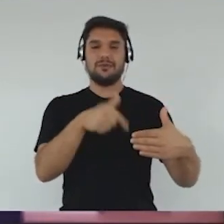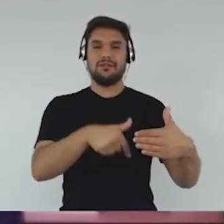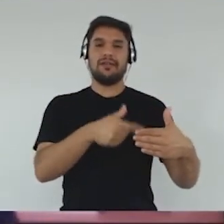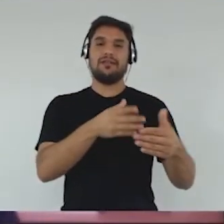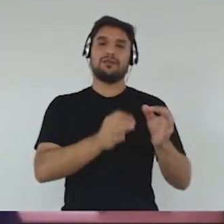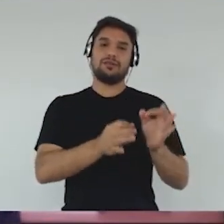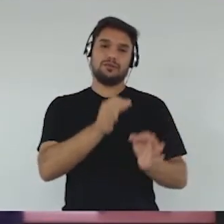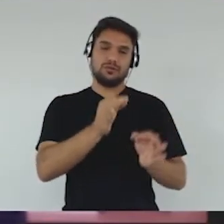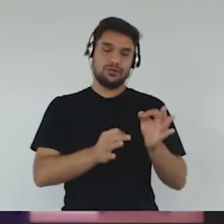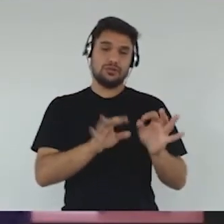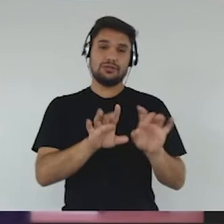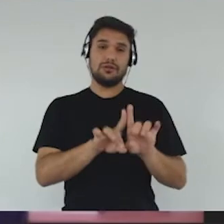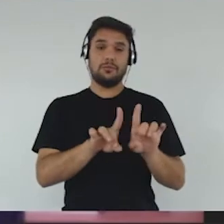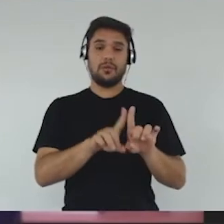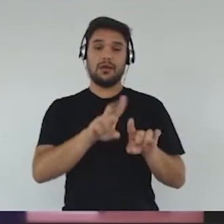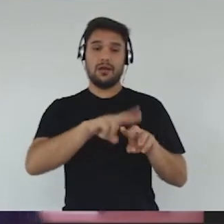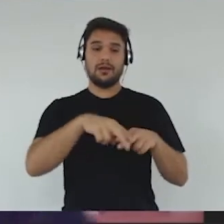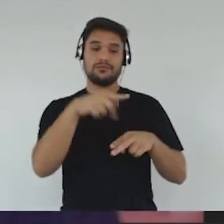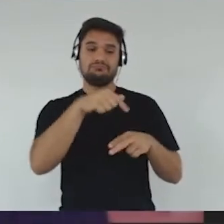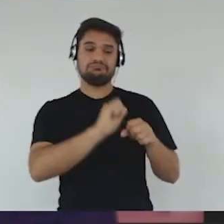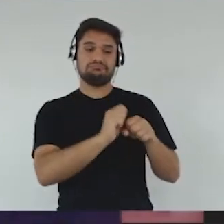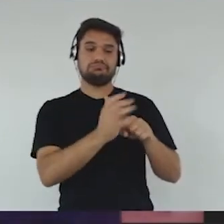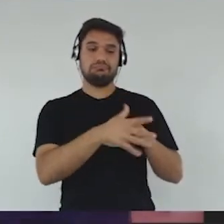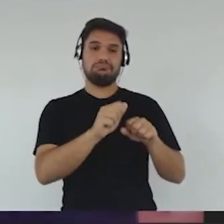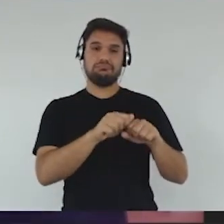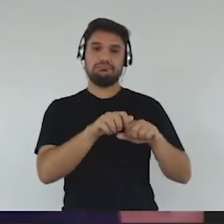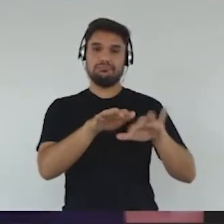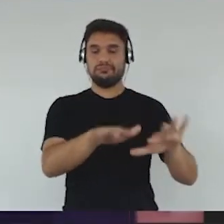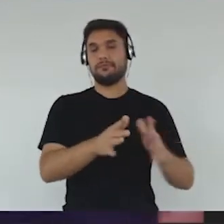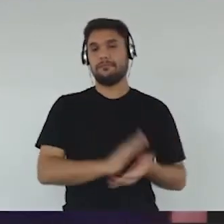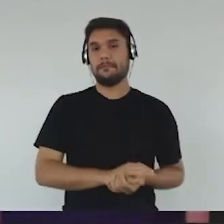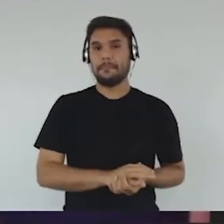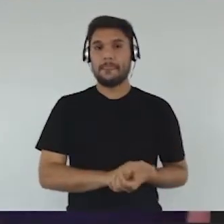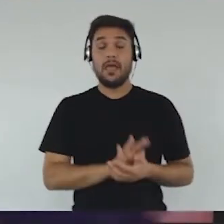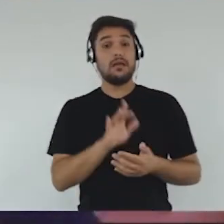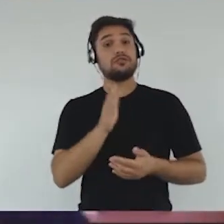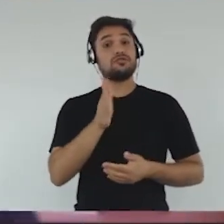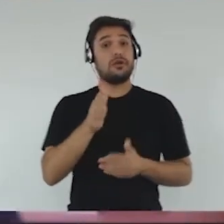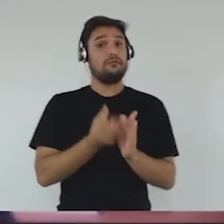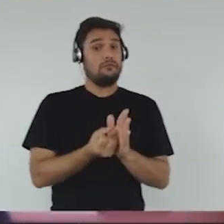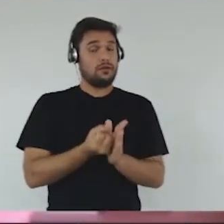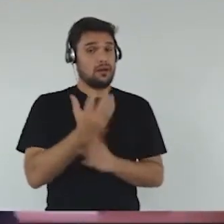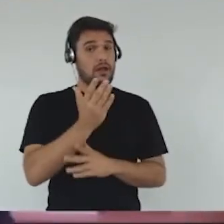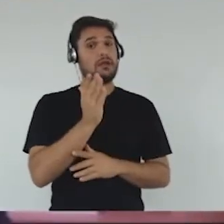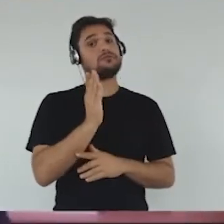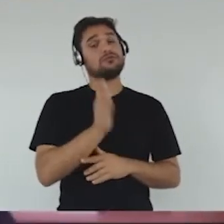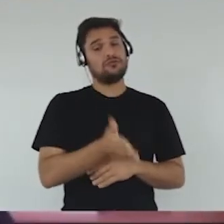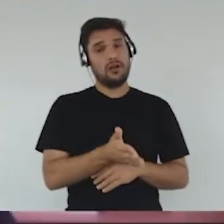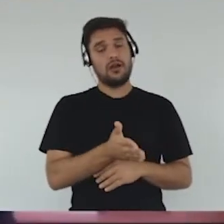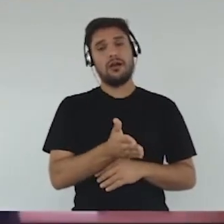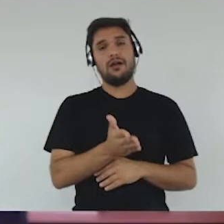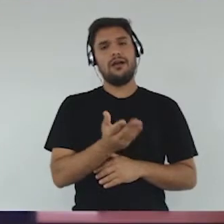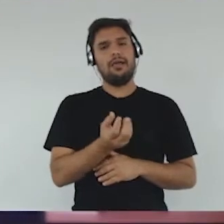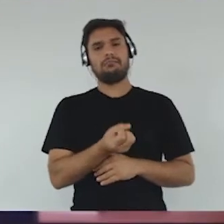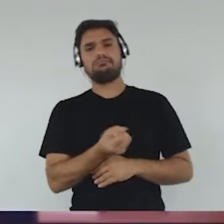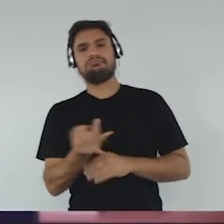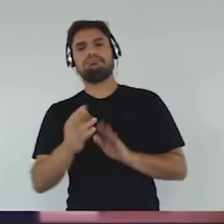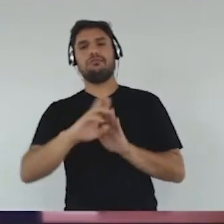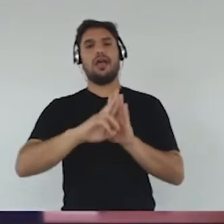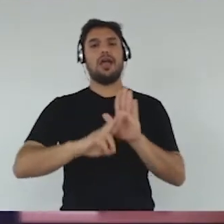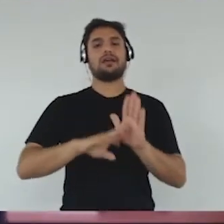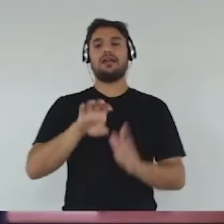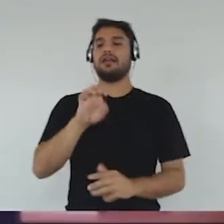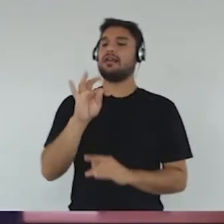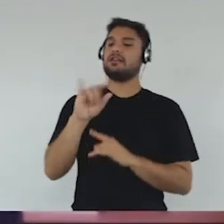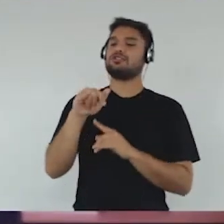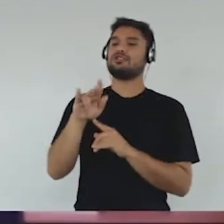procedimento em razão da pandemia. Até mesmo, senhores e senhoras, foram criadas ou sugeridas regras de etiqueta